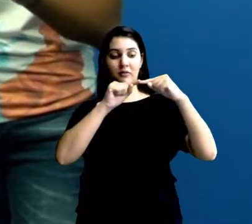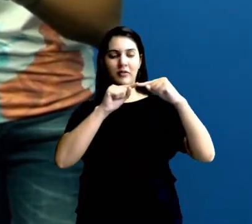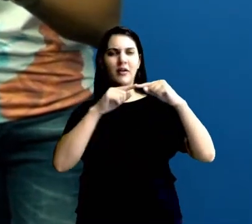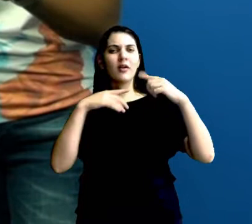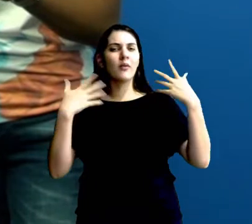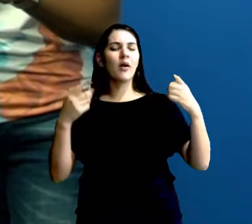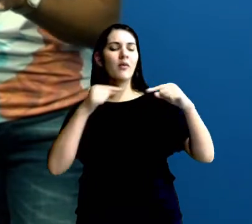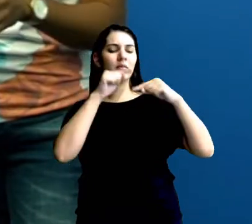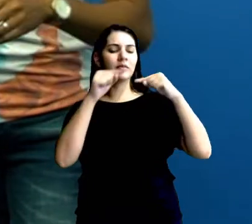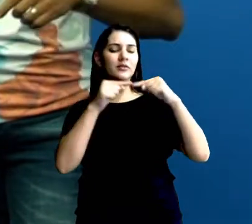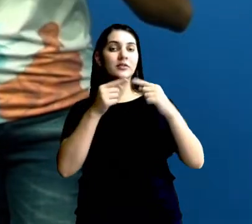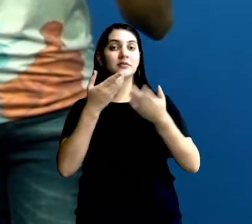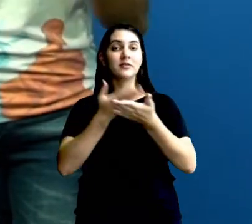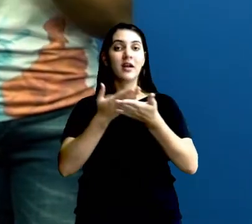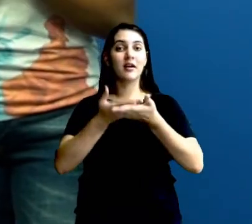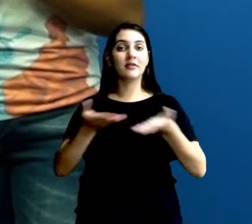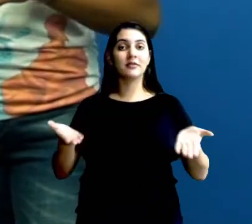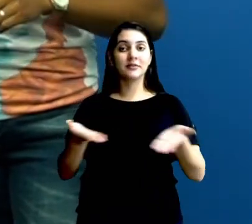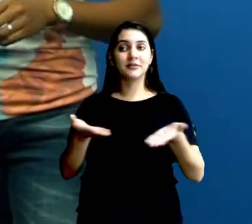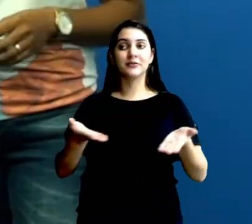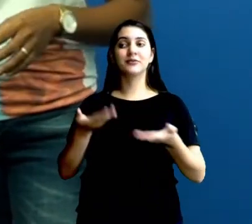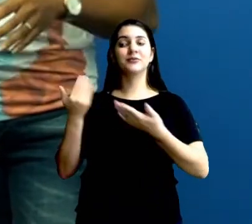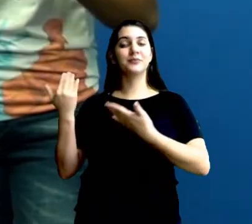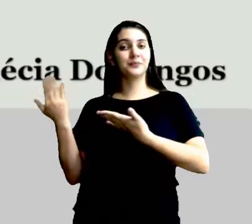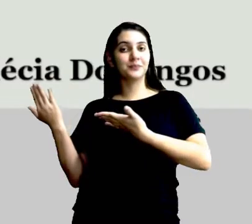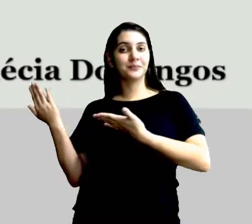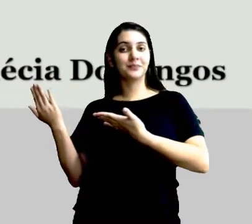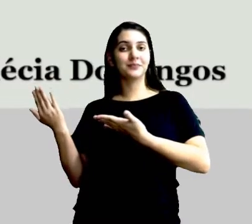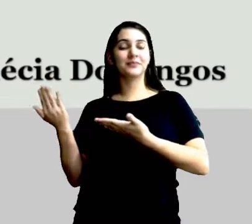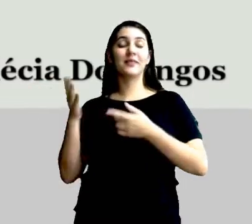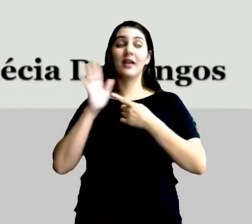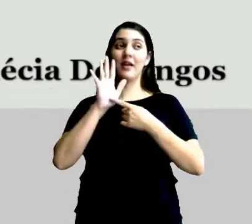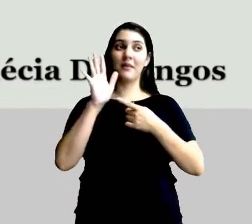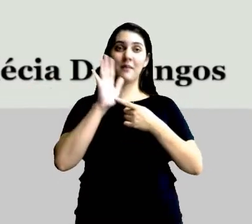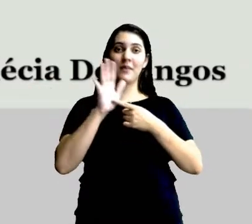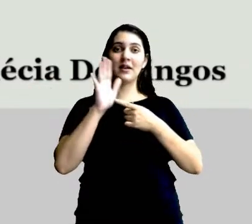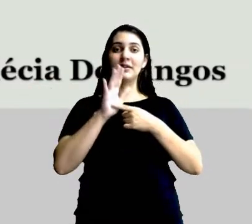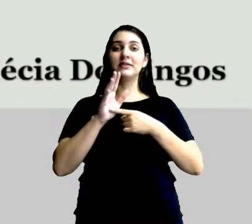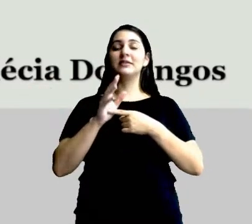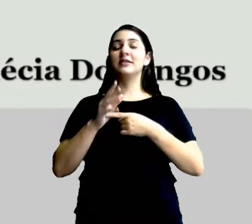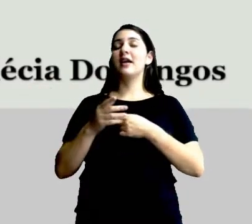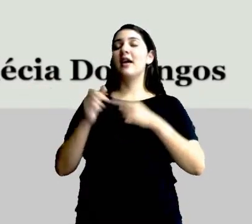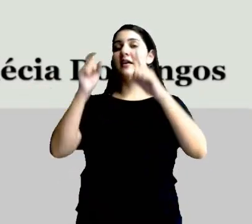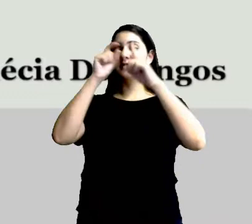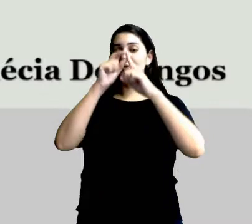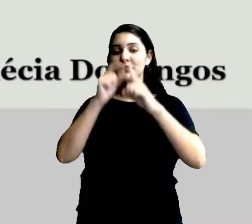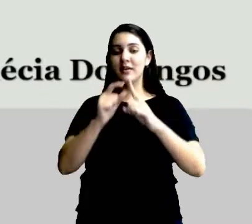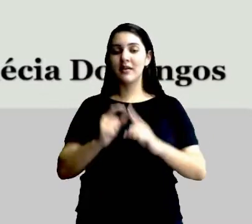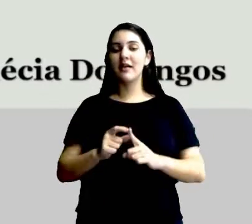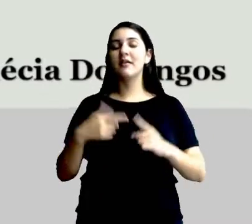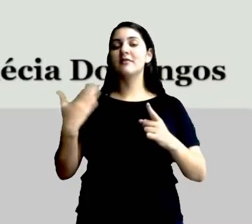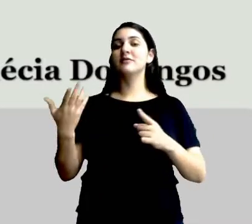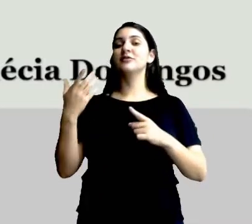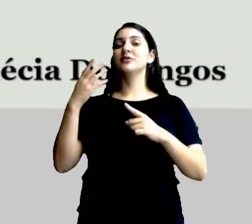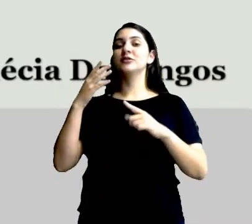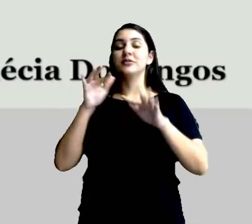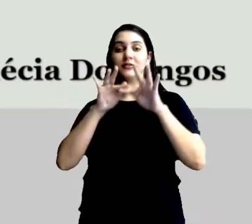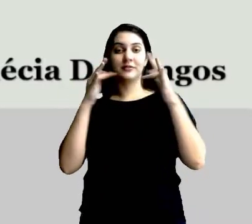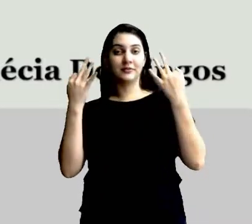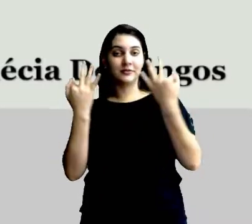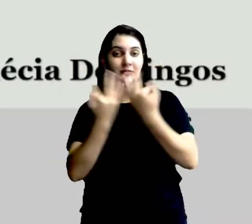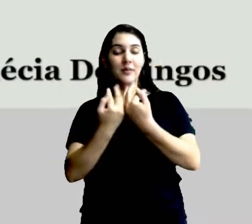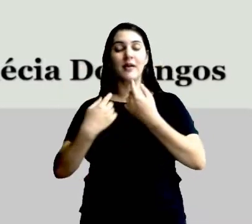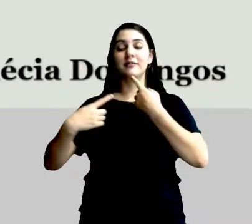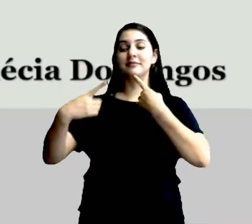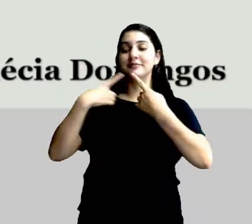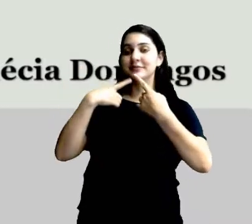é o objetivo da aula de hoje? É esse aqui, gente, ó. Apresentar o vocabulário sobre os membros da família através